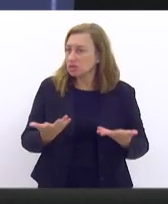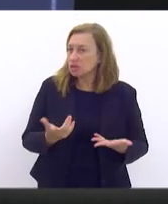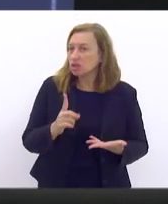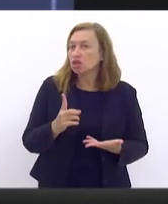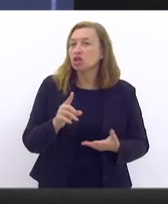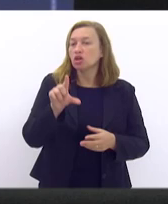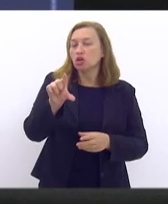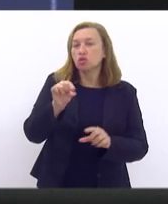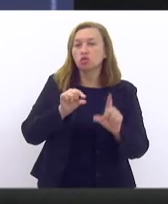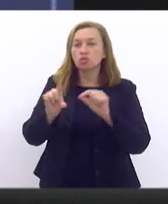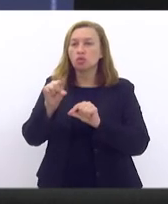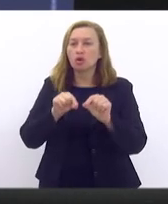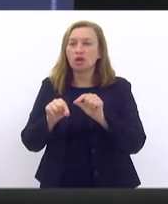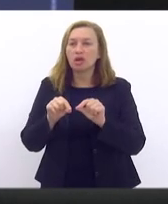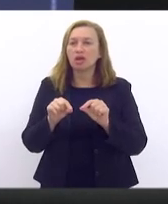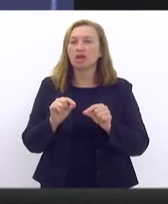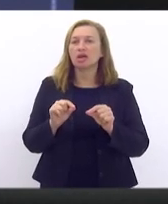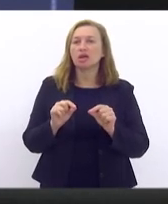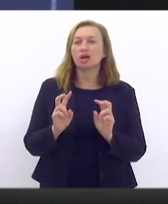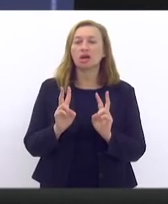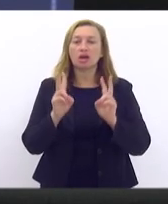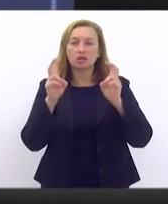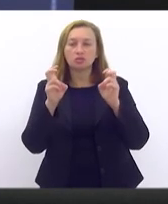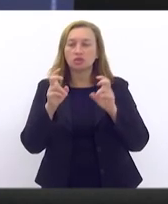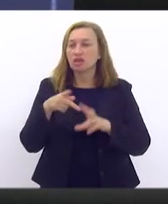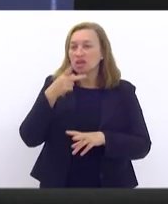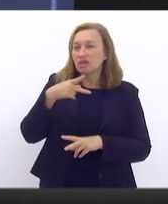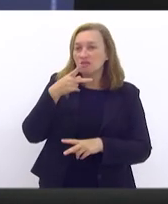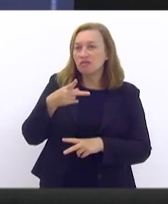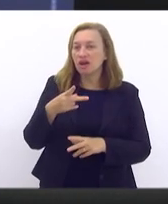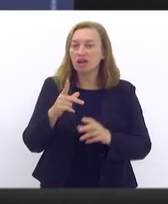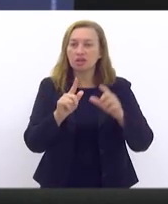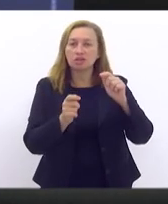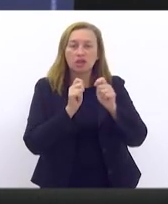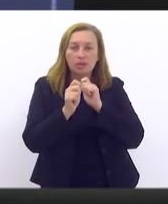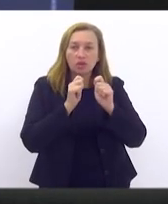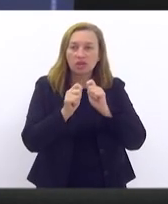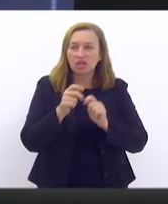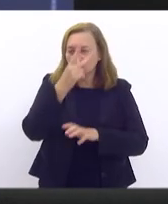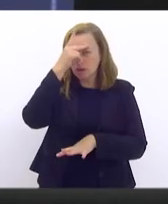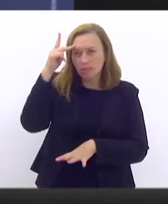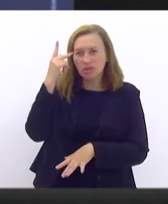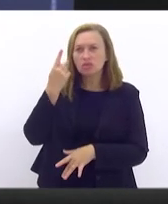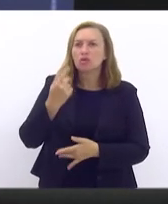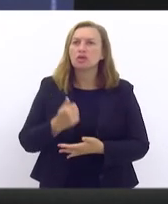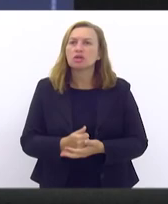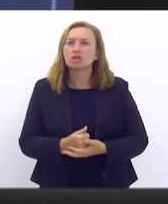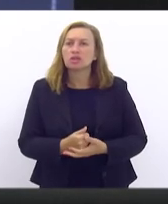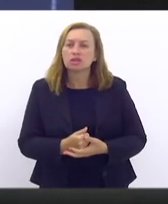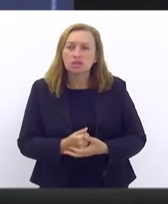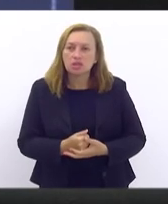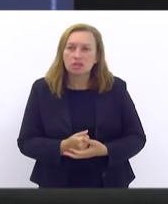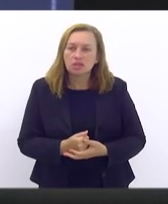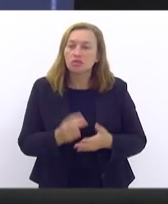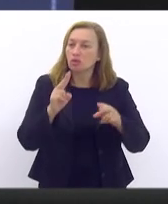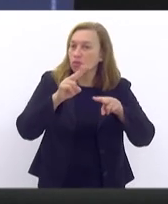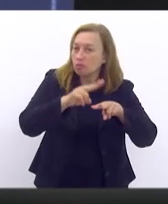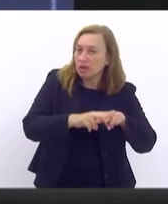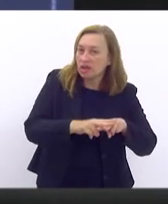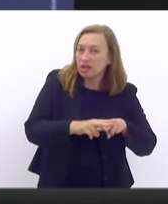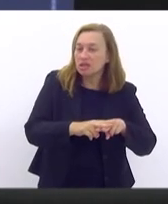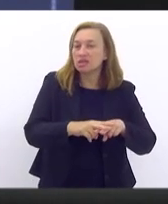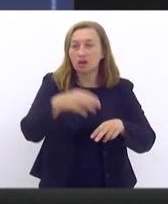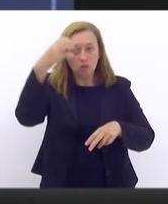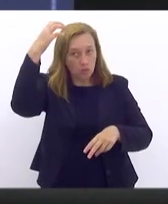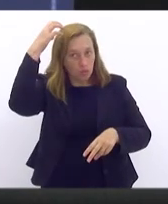só trechos que falam na reportagem que as pessoas que foram presas